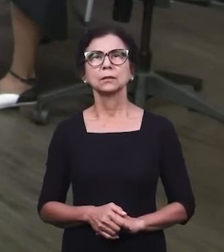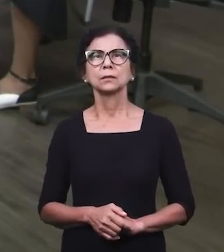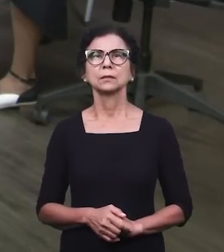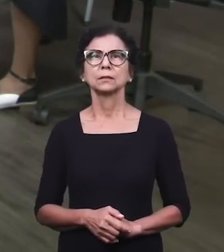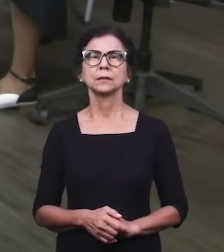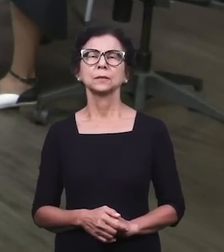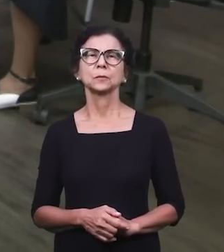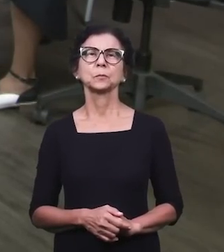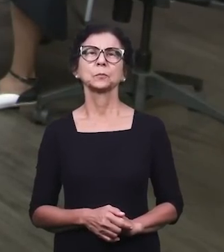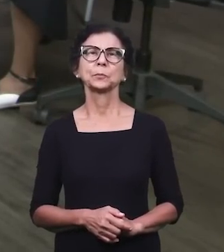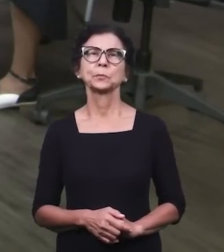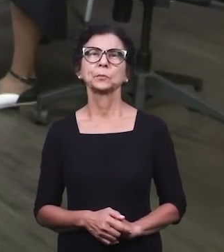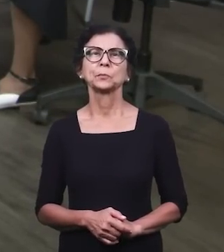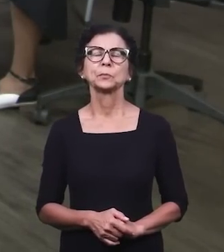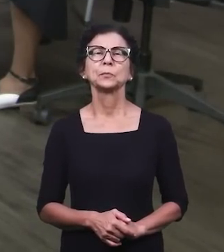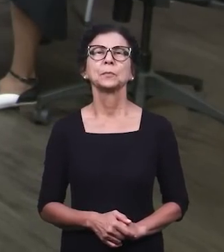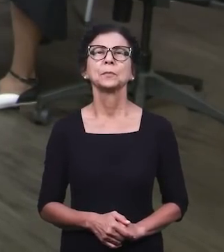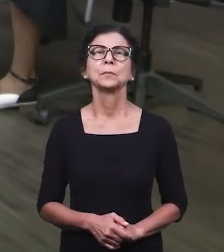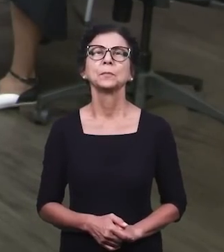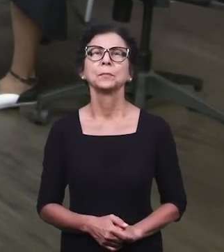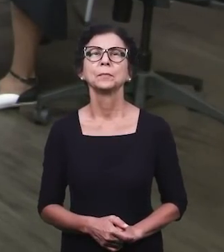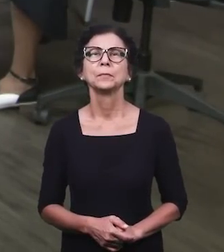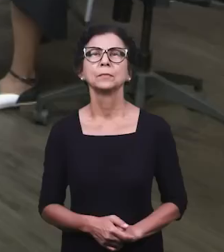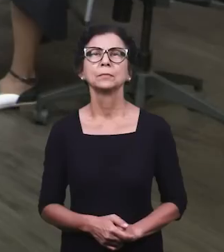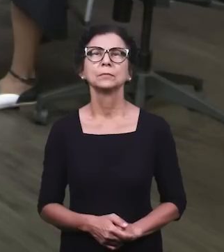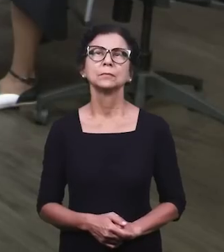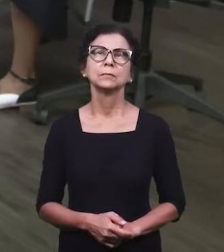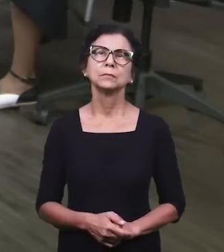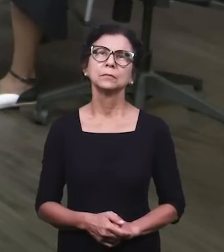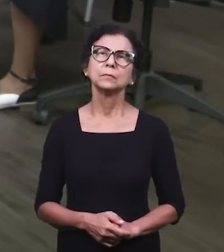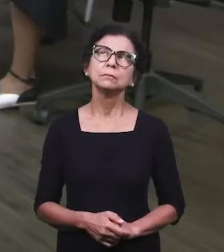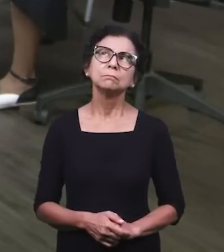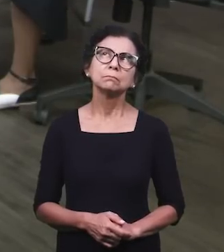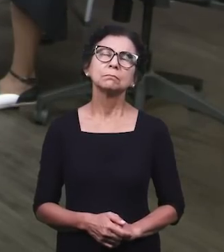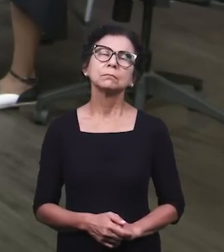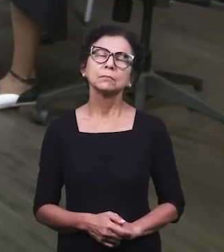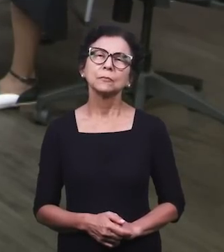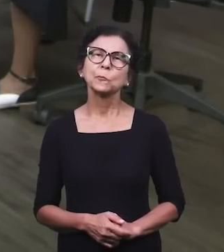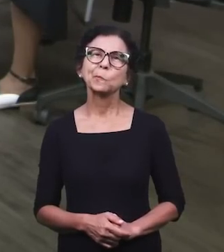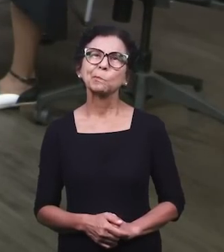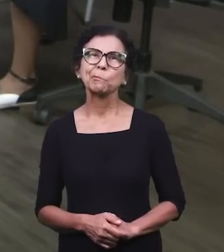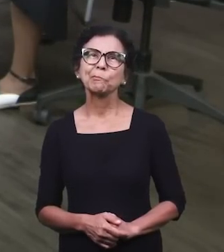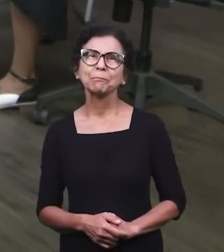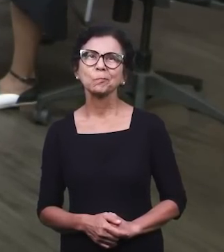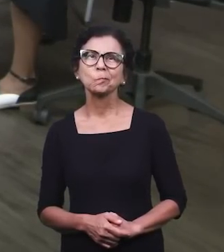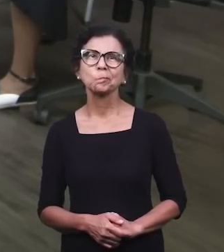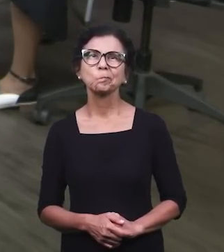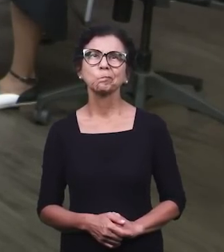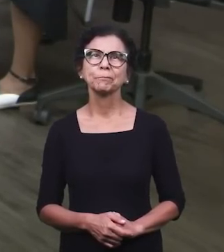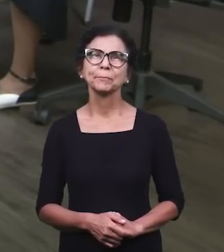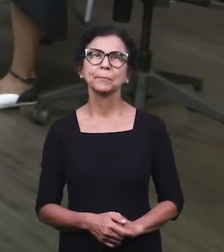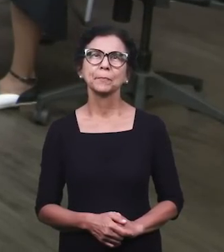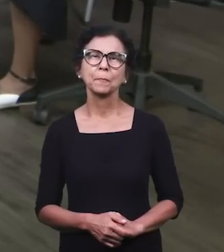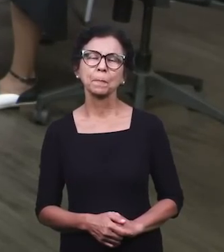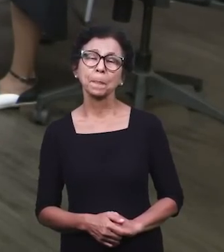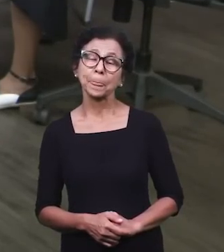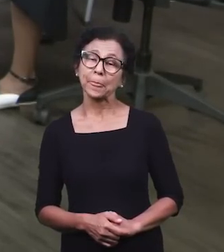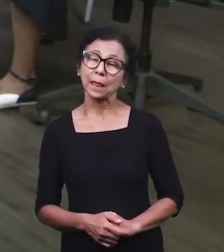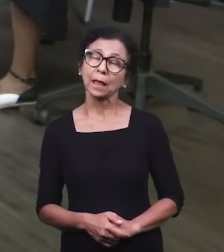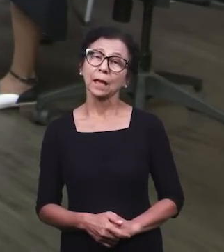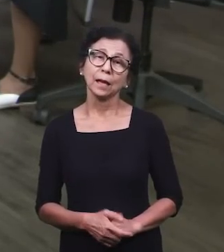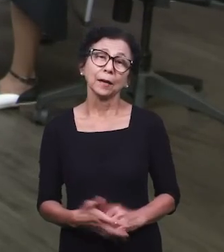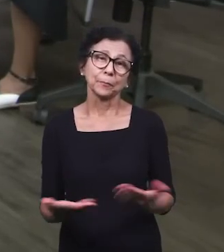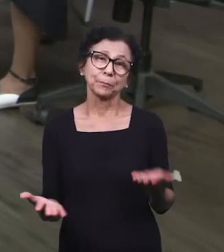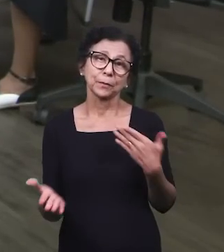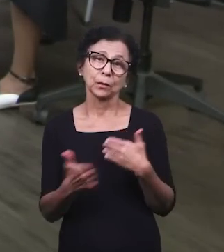Qualquer planejamento pode ter elementos intangíveis que venham a interferir